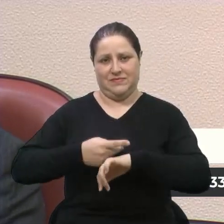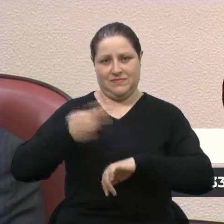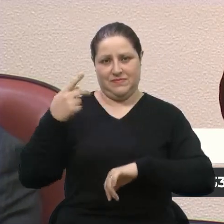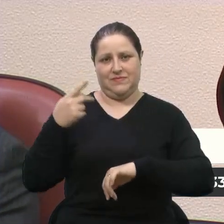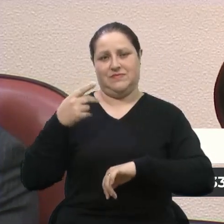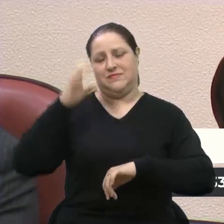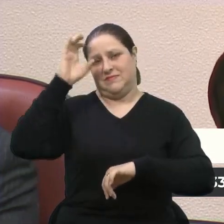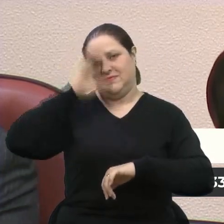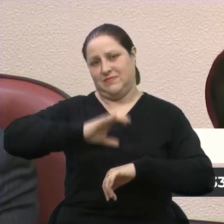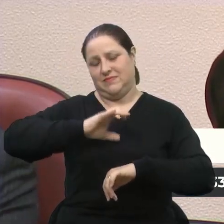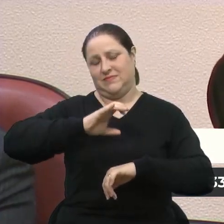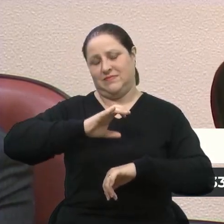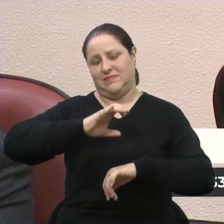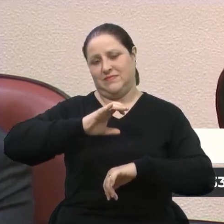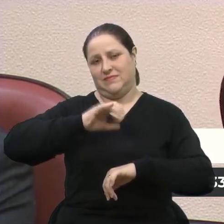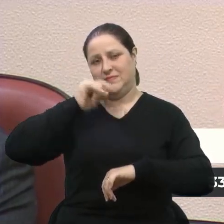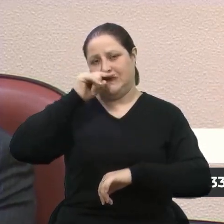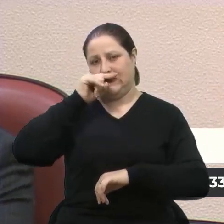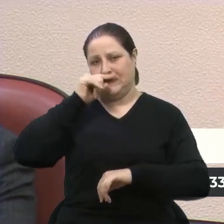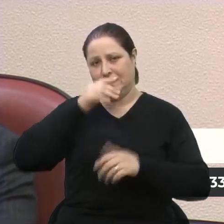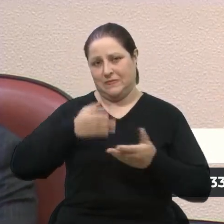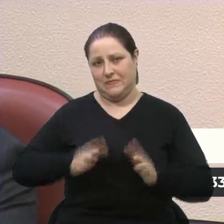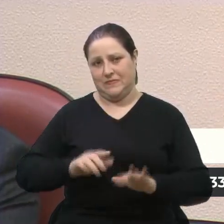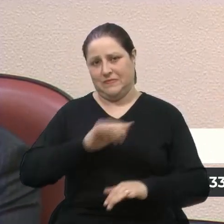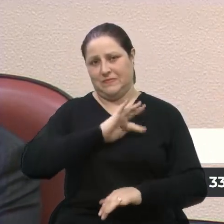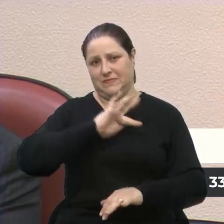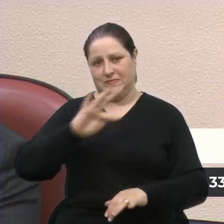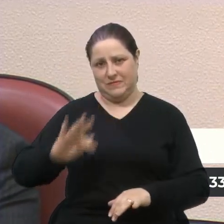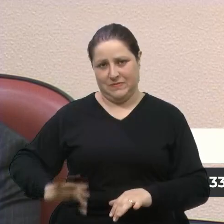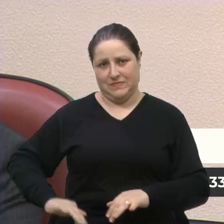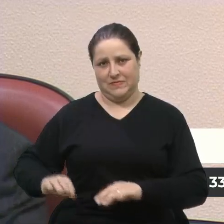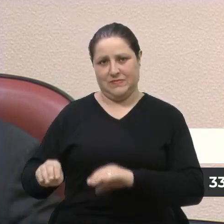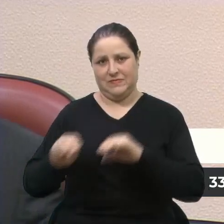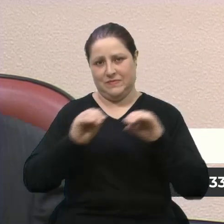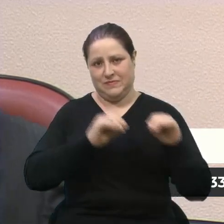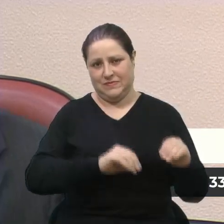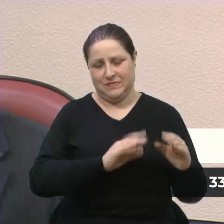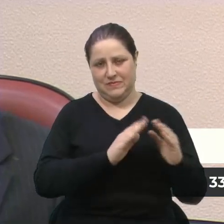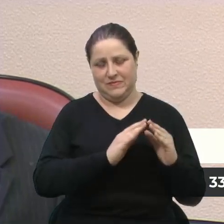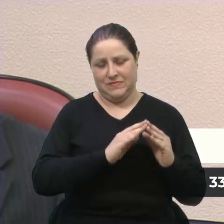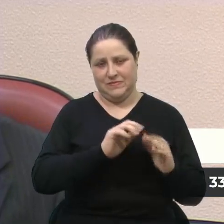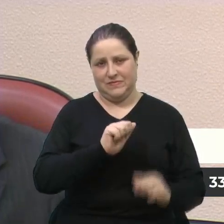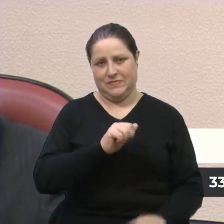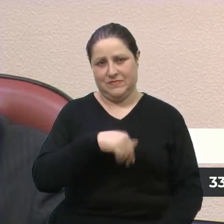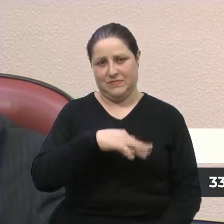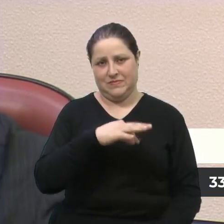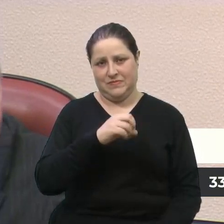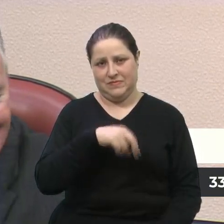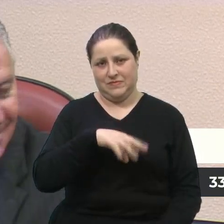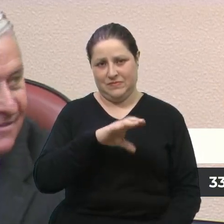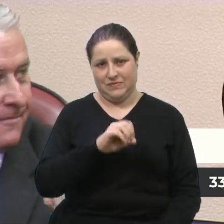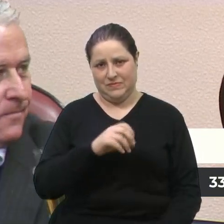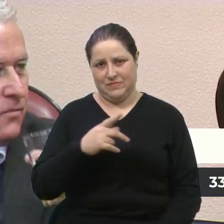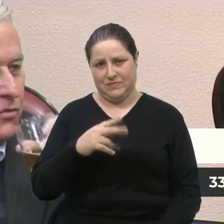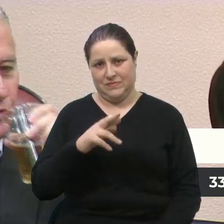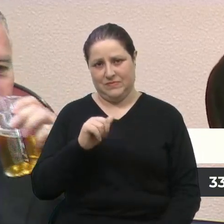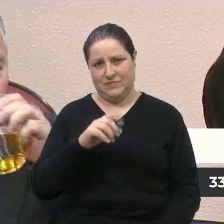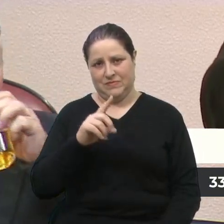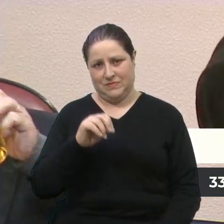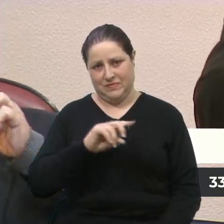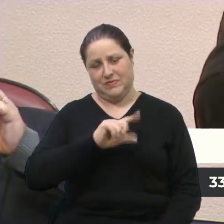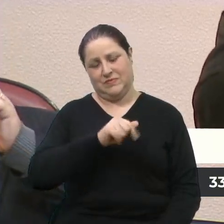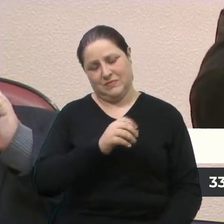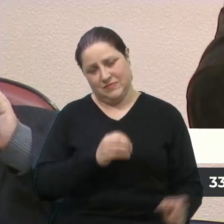Ivo Sartori, que nasceu em Farroupilha, passou por Antônio Prado e se fixou em Caxias do Sul. Teve sua formação,